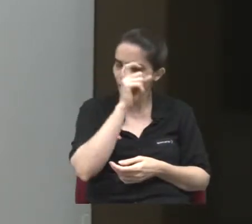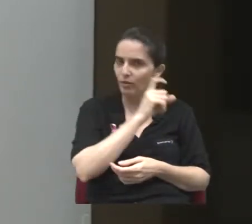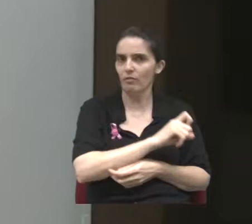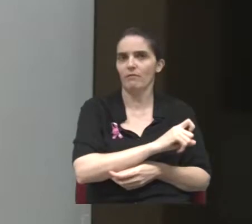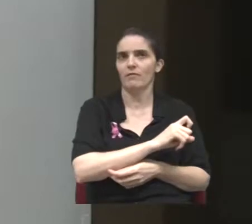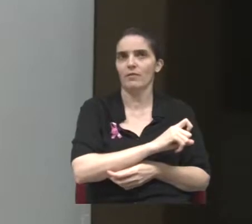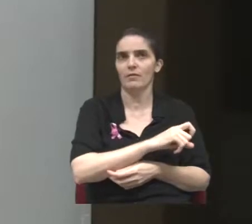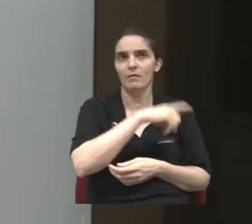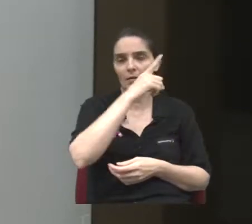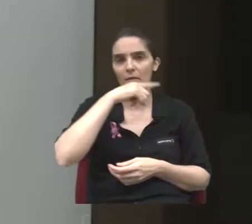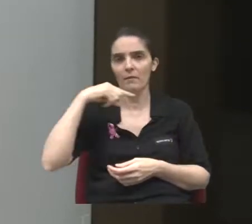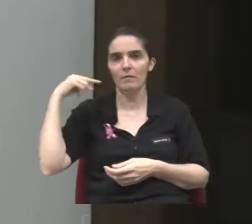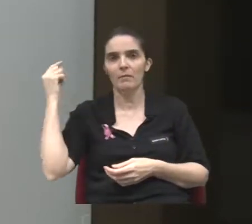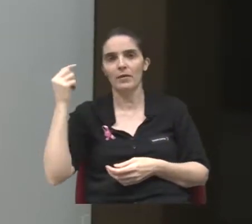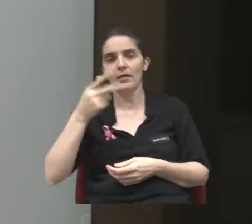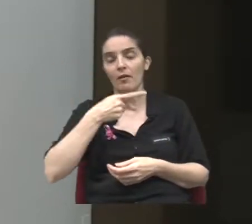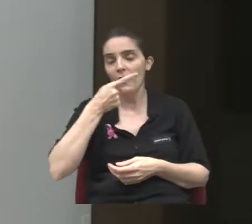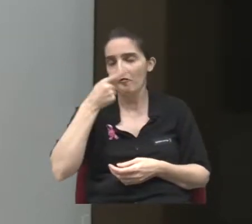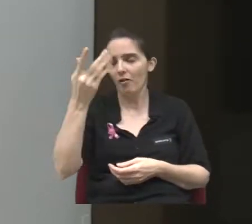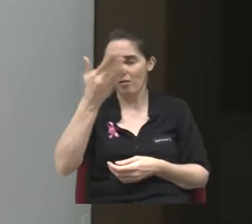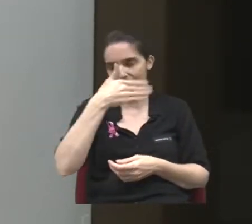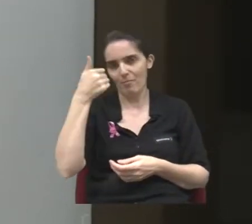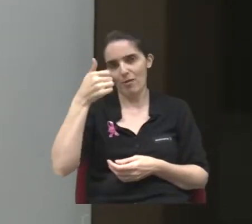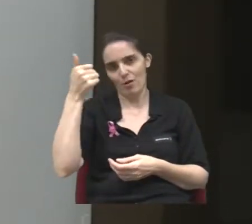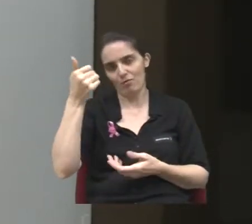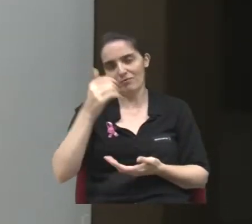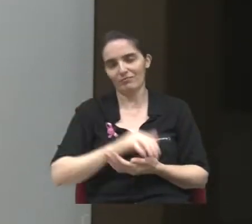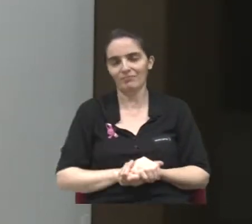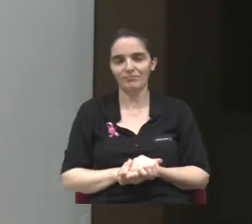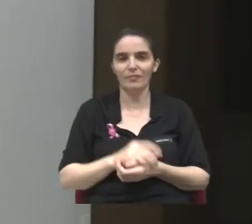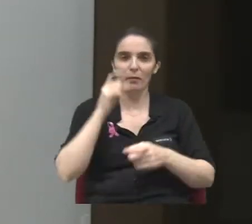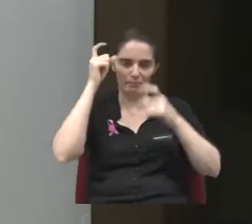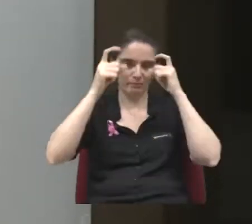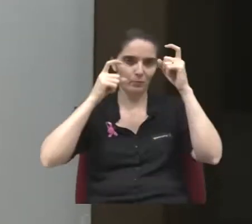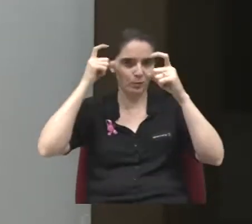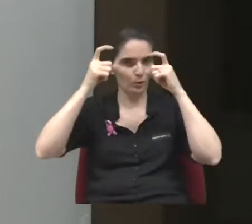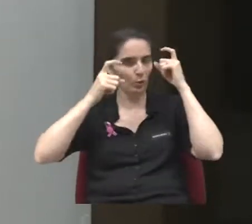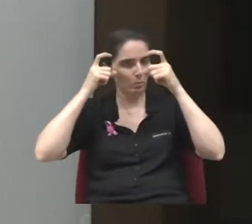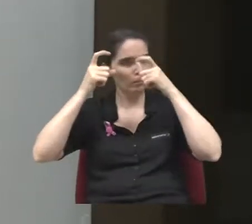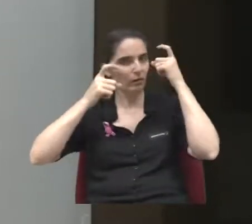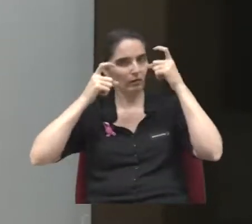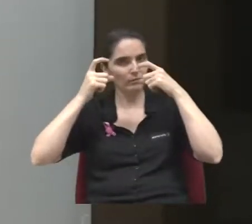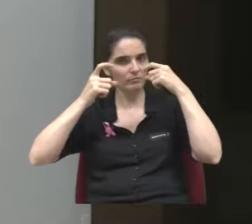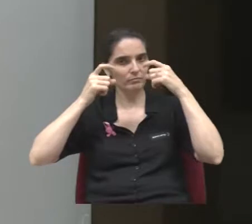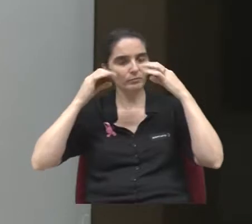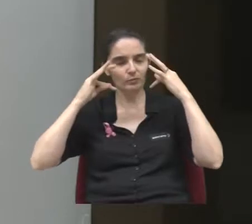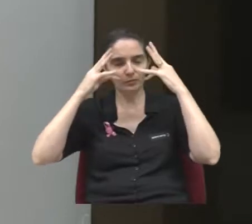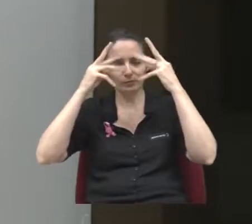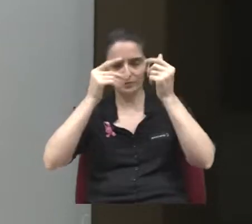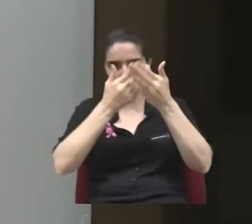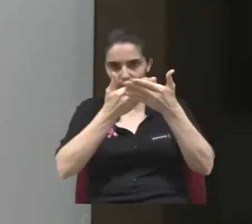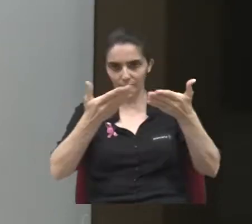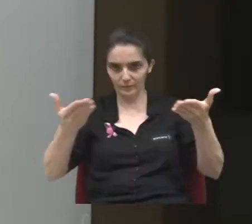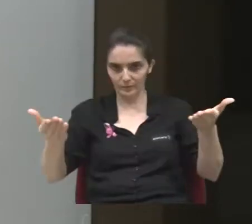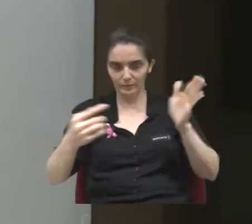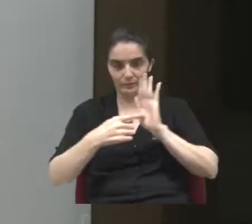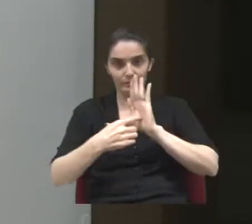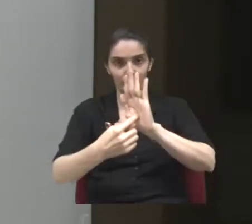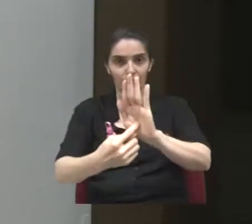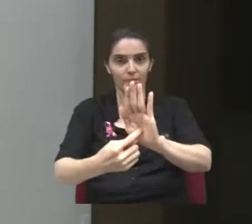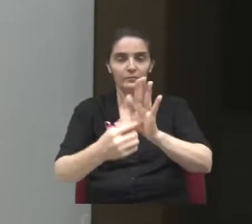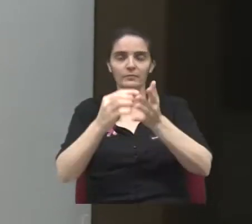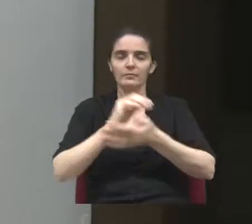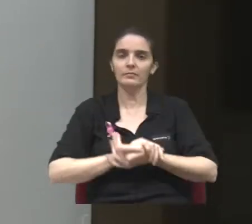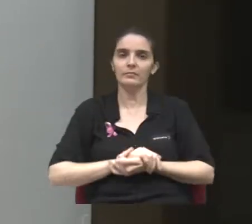discutir melhor. Então, essa é uma preocupação e trago a todos os vereadores e vereadoras dessa